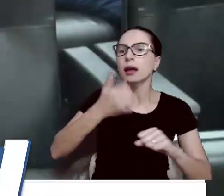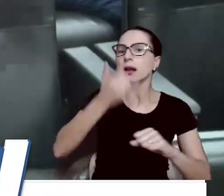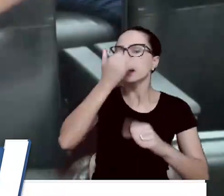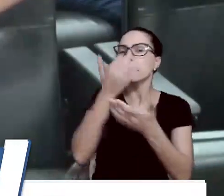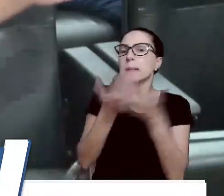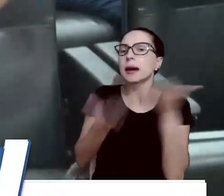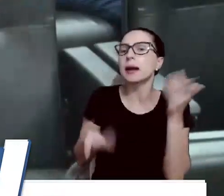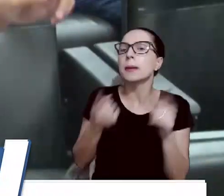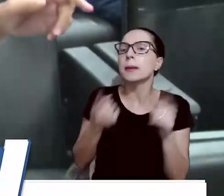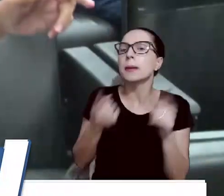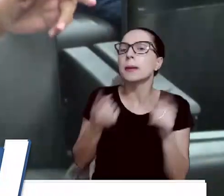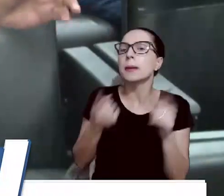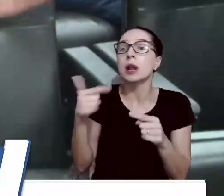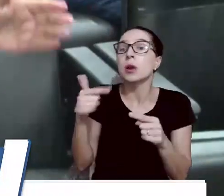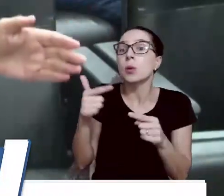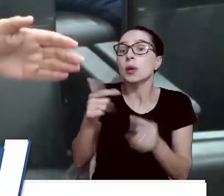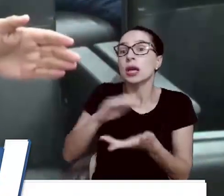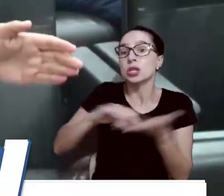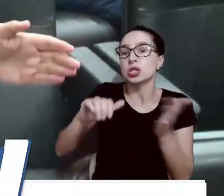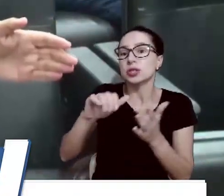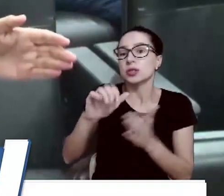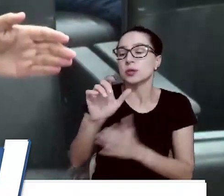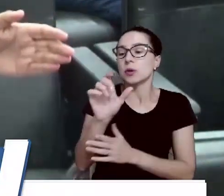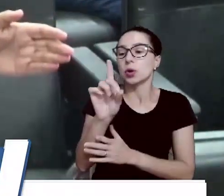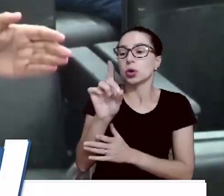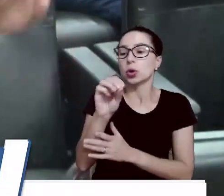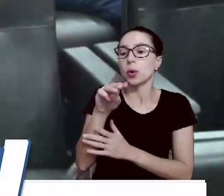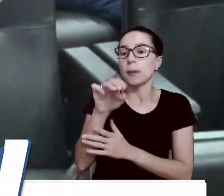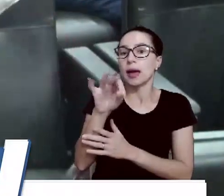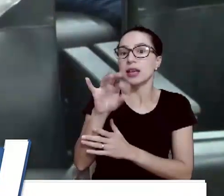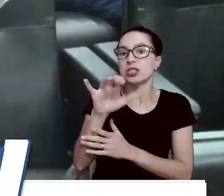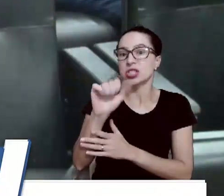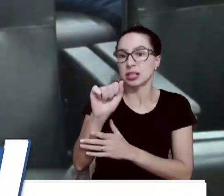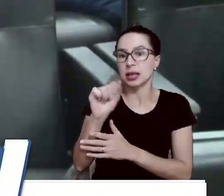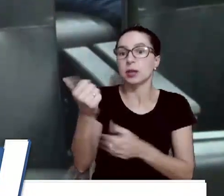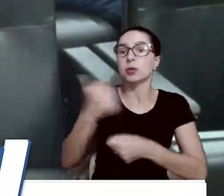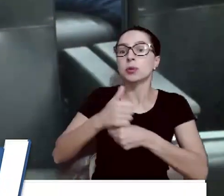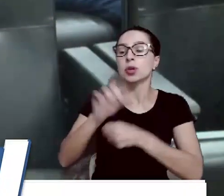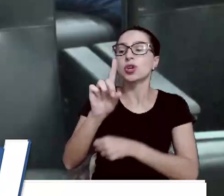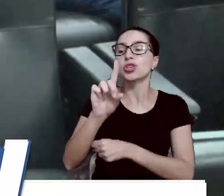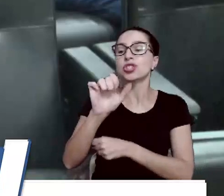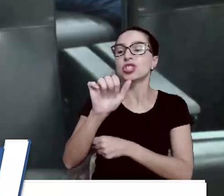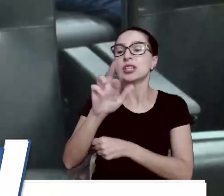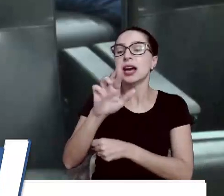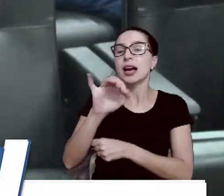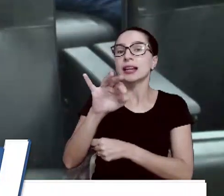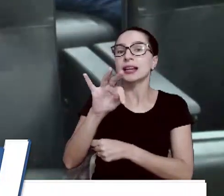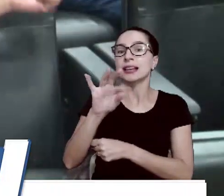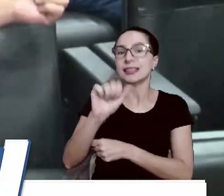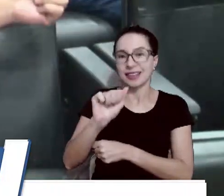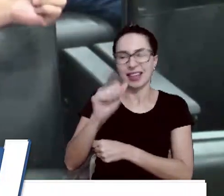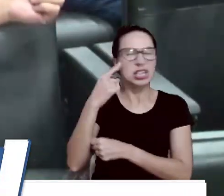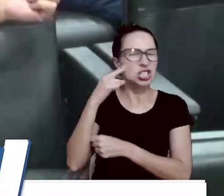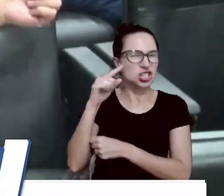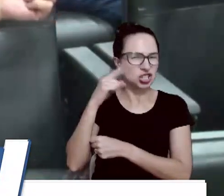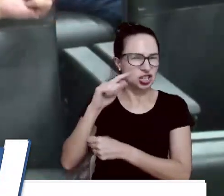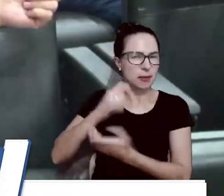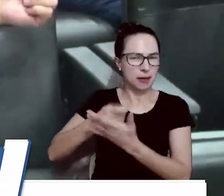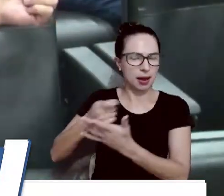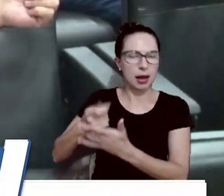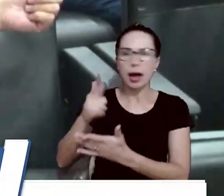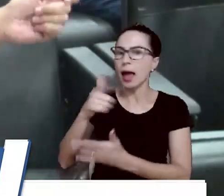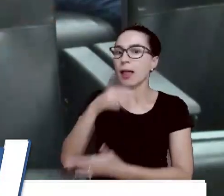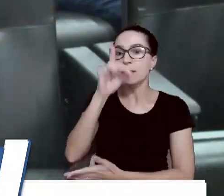serviço de doméstica, passa a ter a diarista. Essa diarista ela não tem o direito, porque ela não é registrada